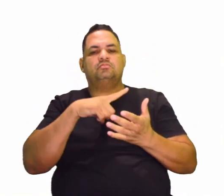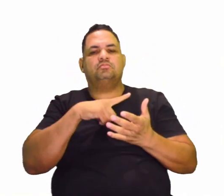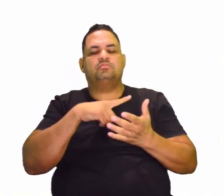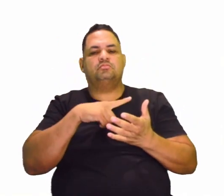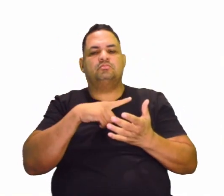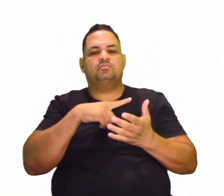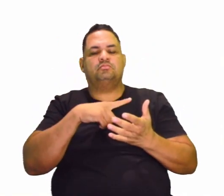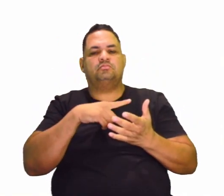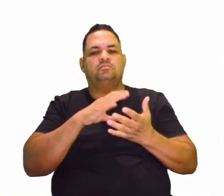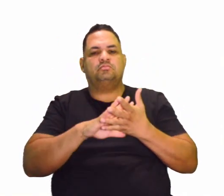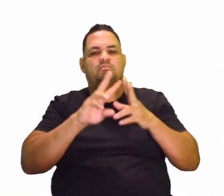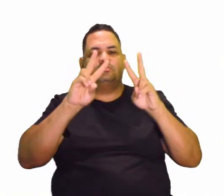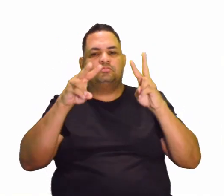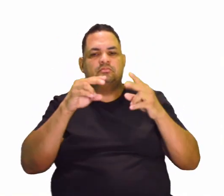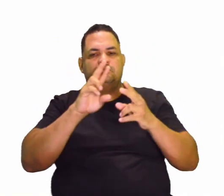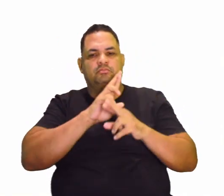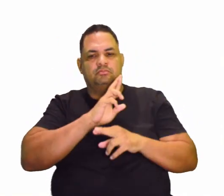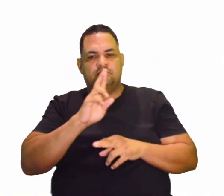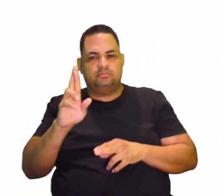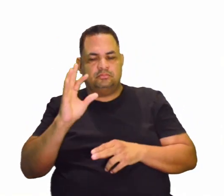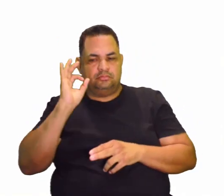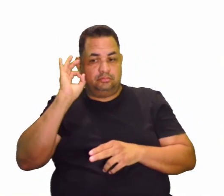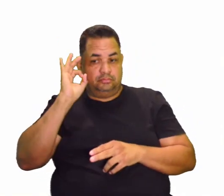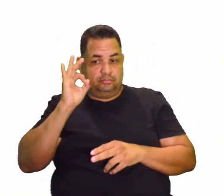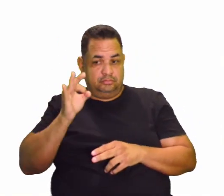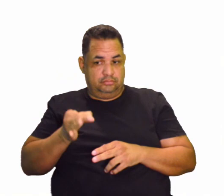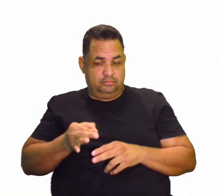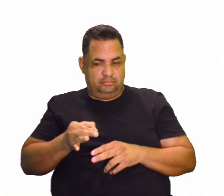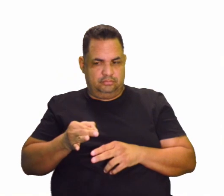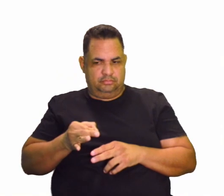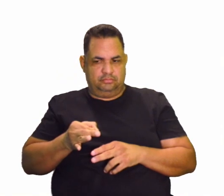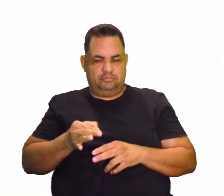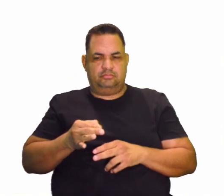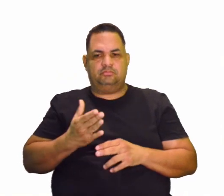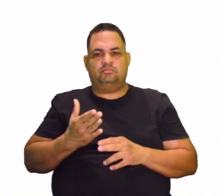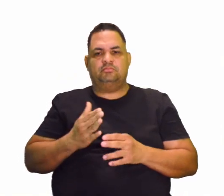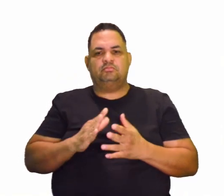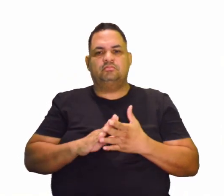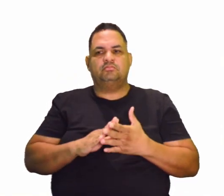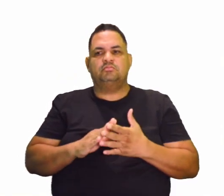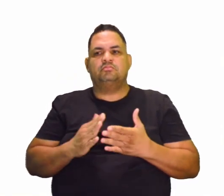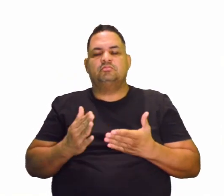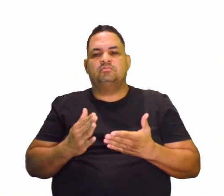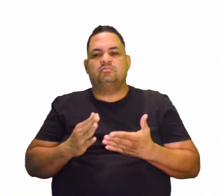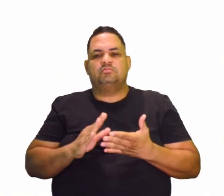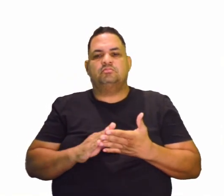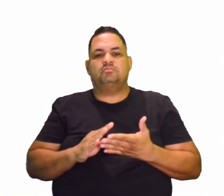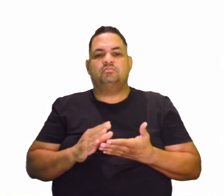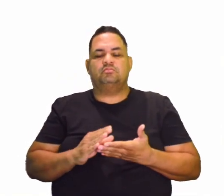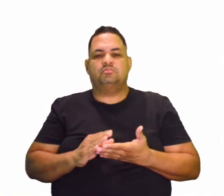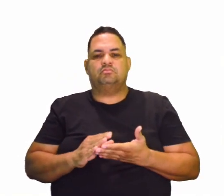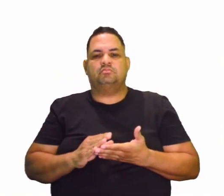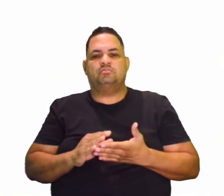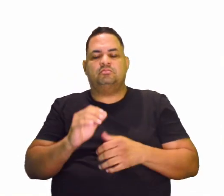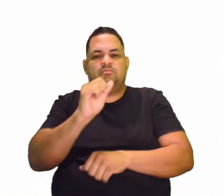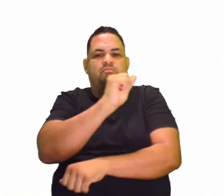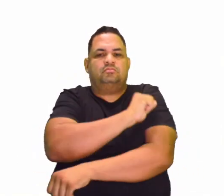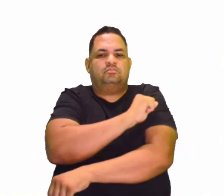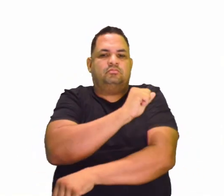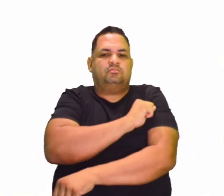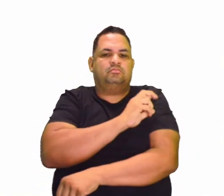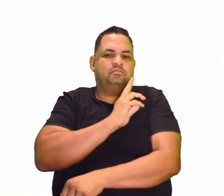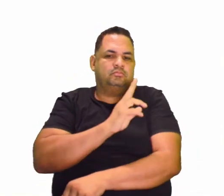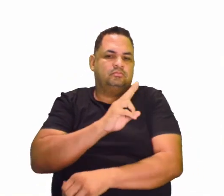Correto. Outra atenção que eu digo a vocês, que eu chamo de vocês, estudantes, sempre